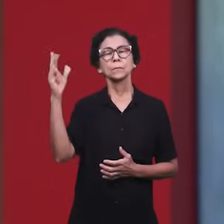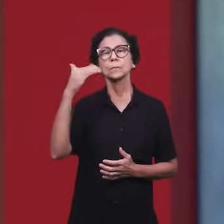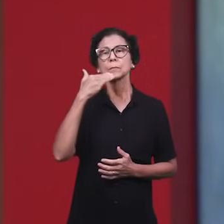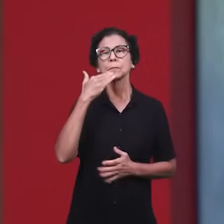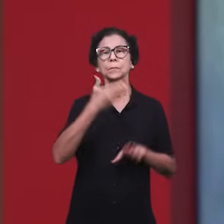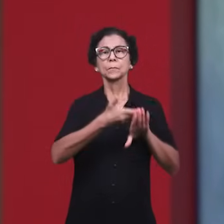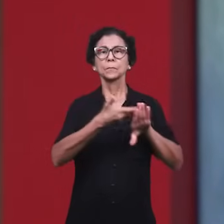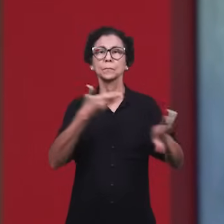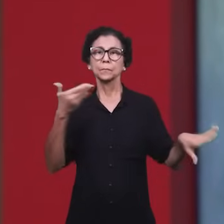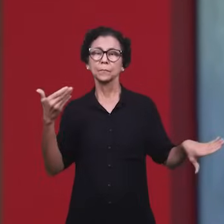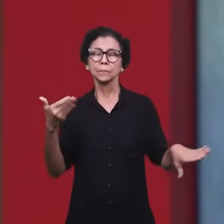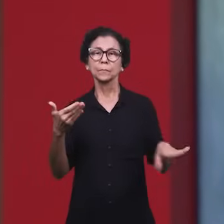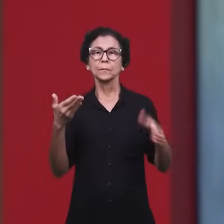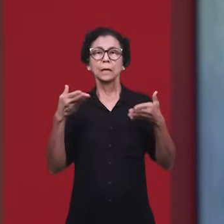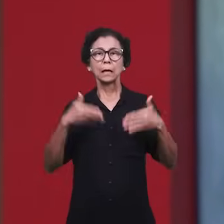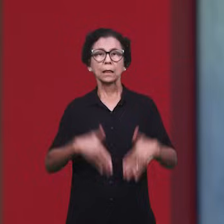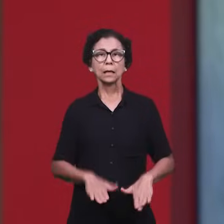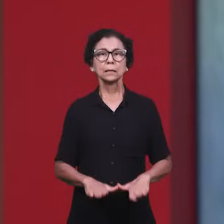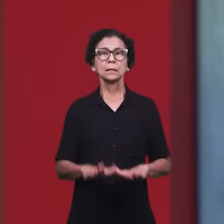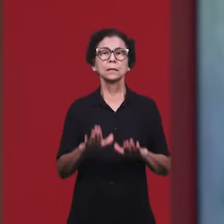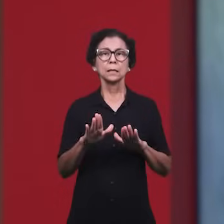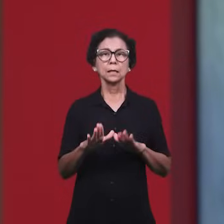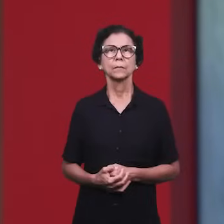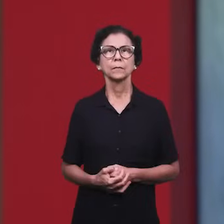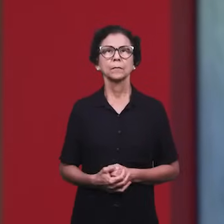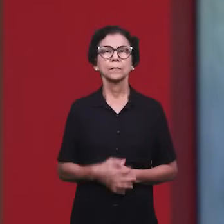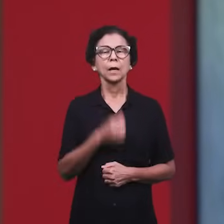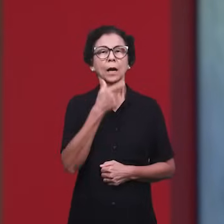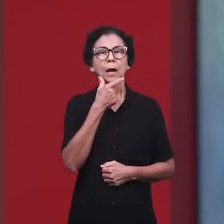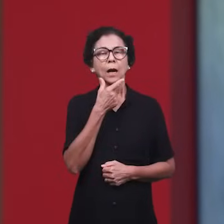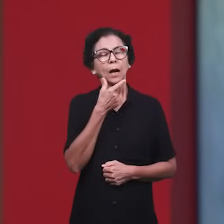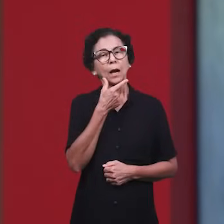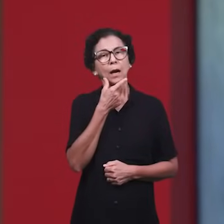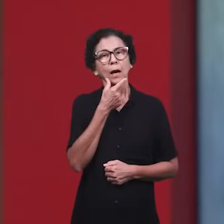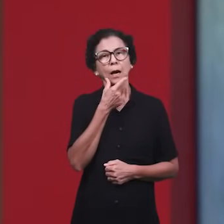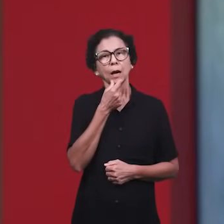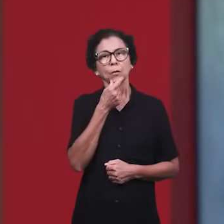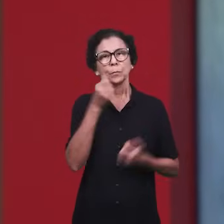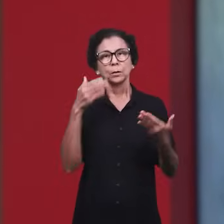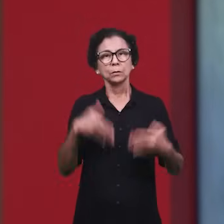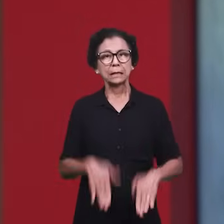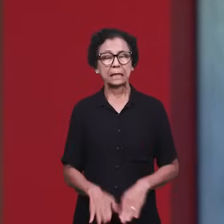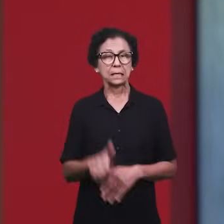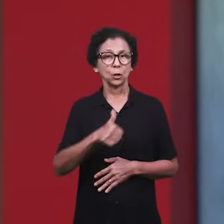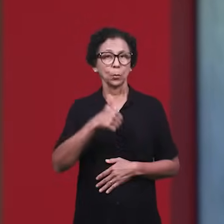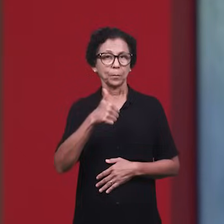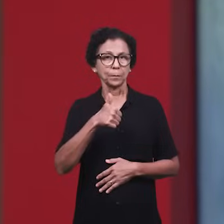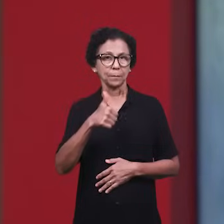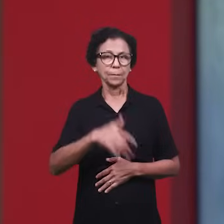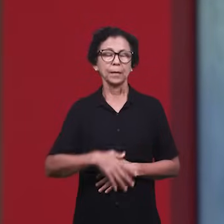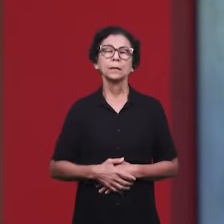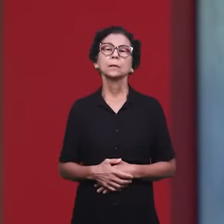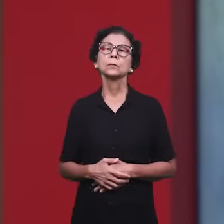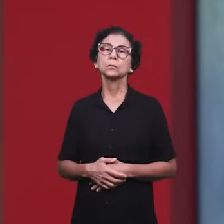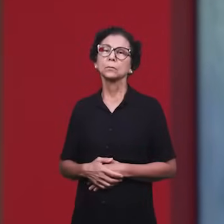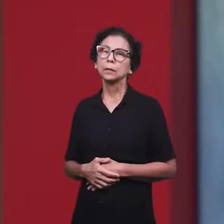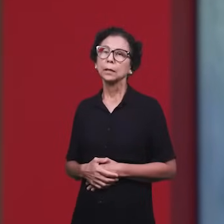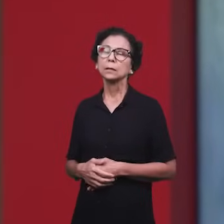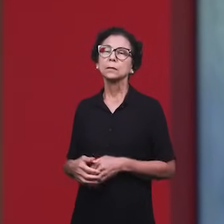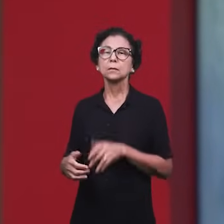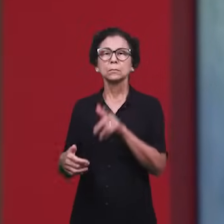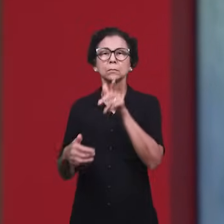dia era feito isso era a confirmação da aliança no velho testamento através da circuncisão